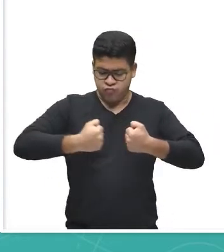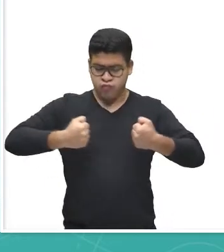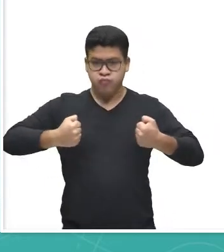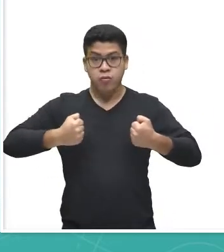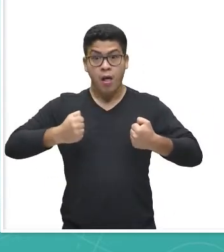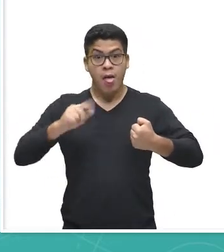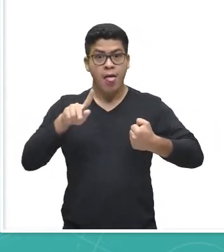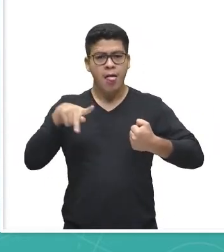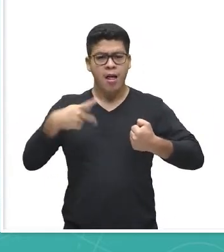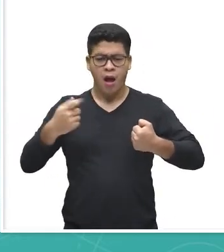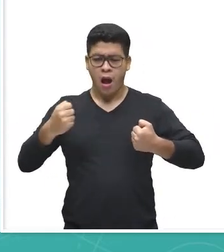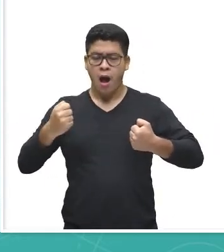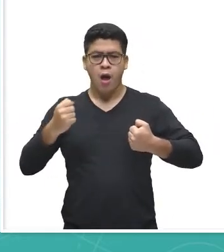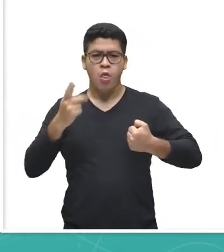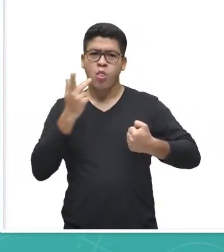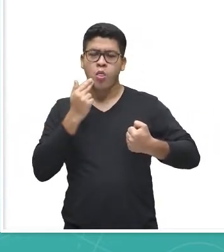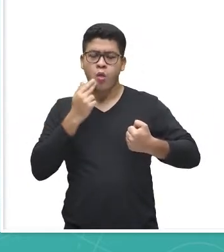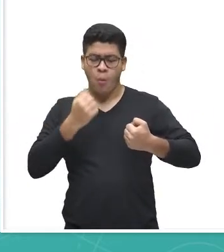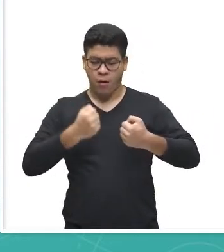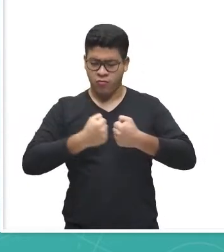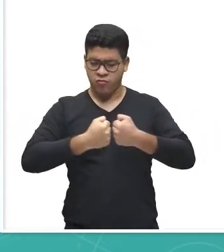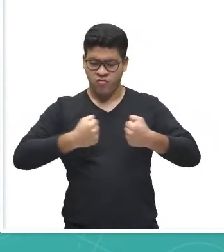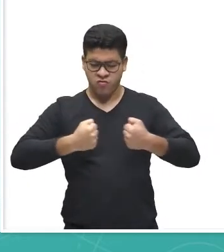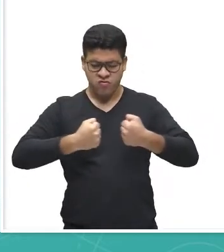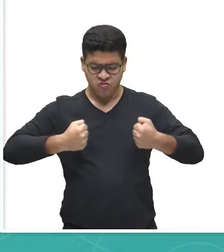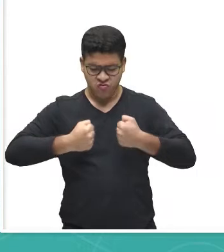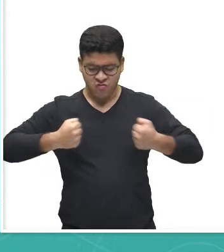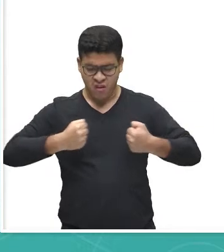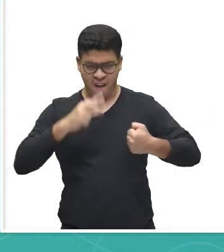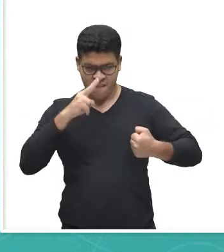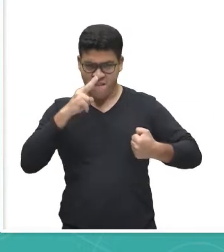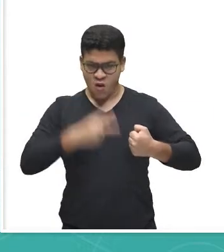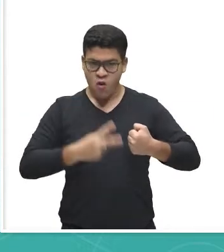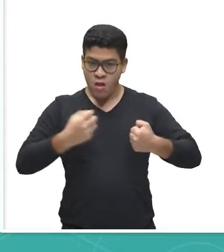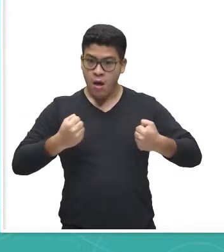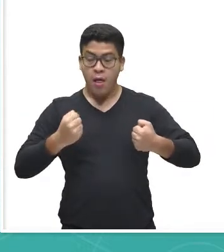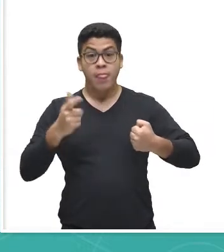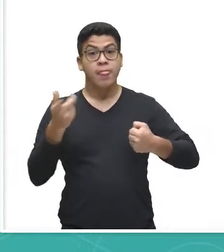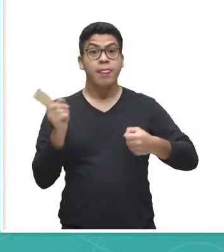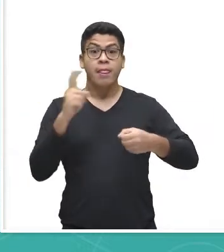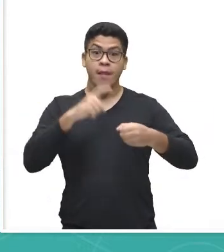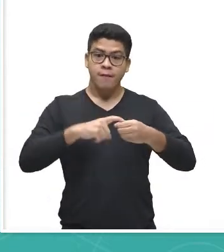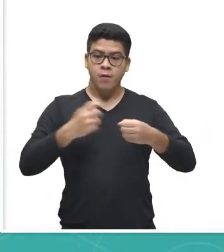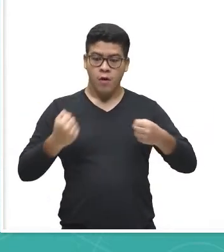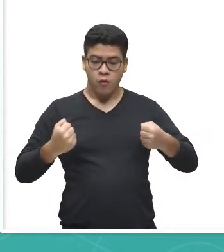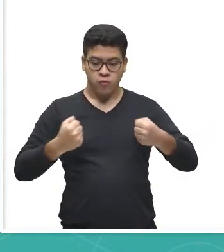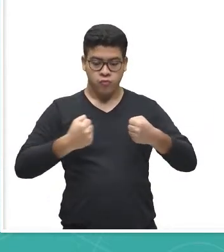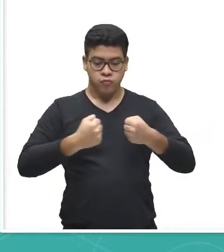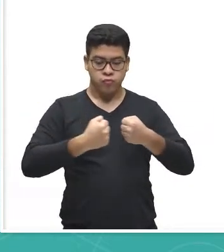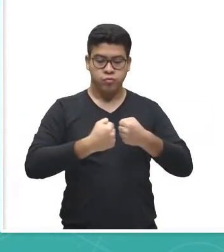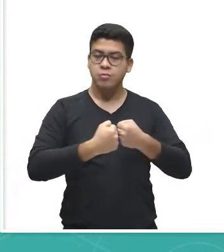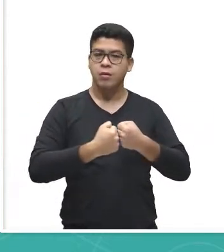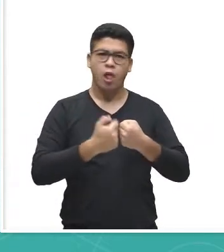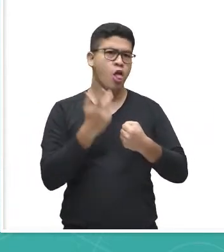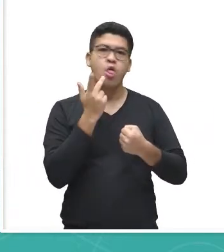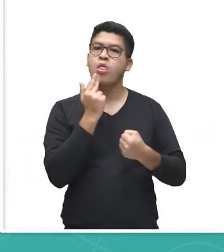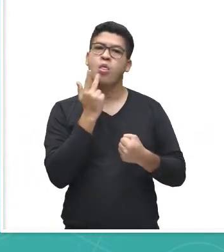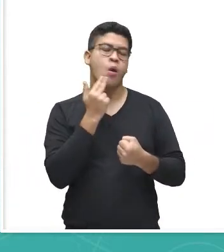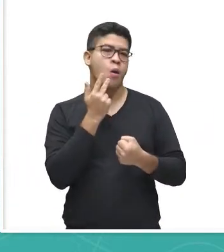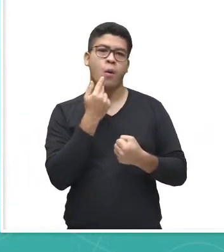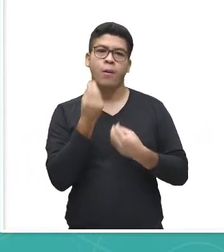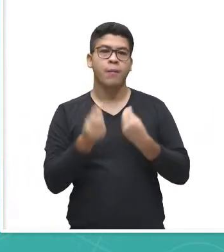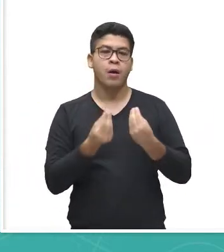cessar a força que causa a compressão. Parece difícil, né, mas é simples de entender. A gente tem aí essa imagem, ó,